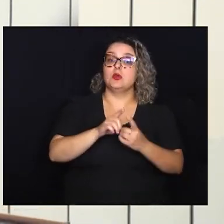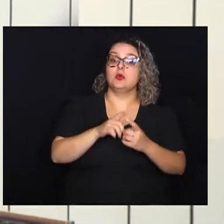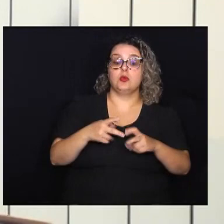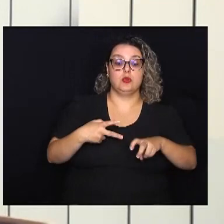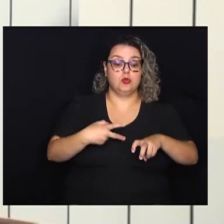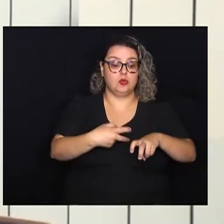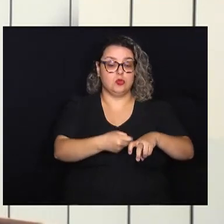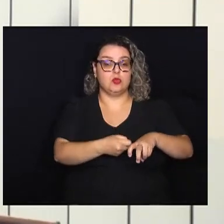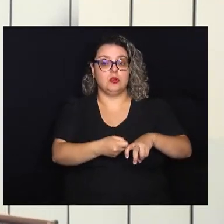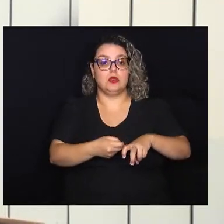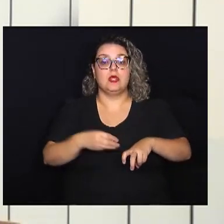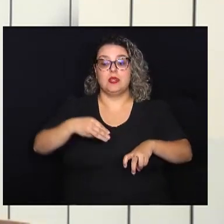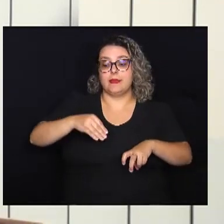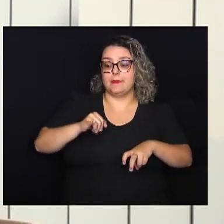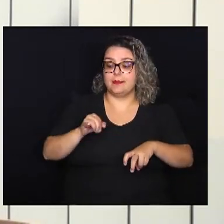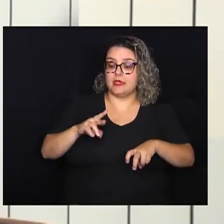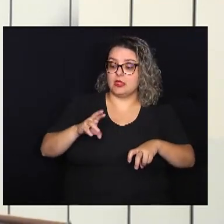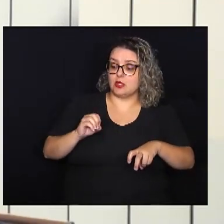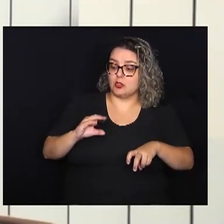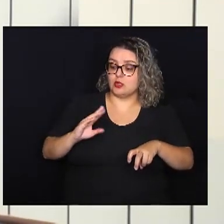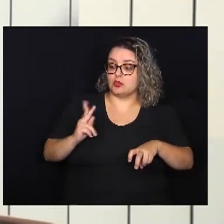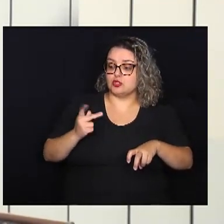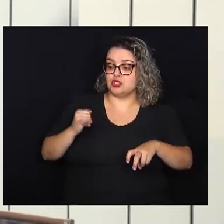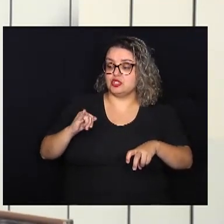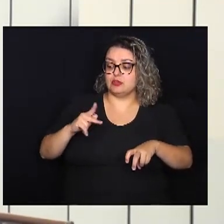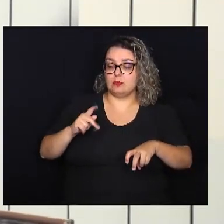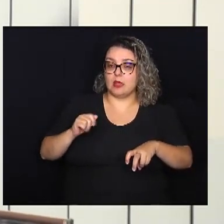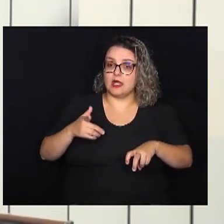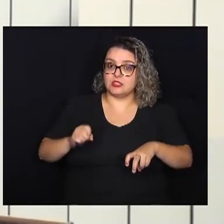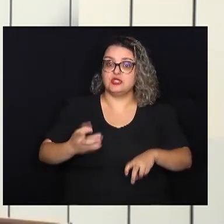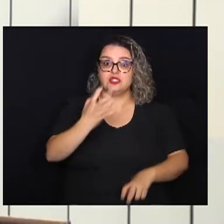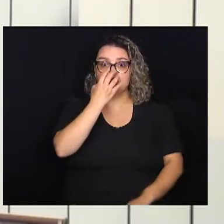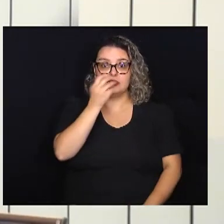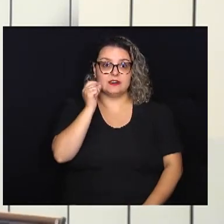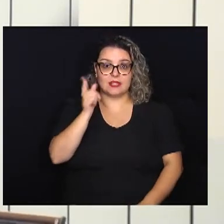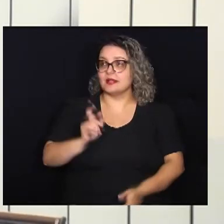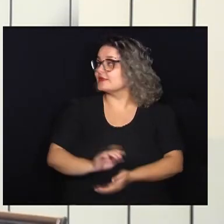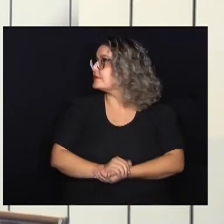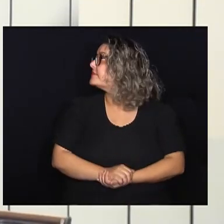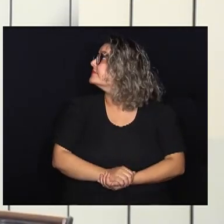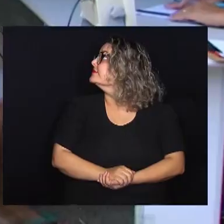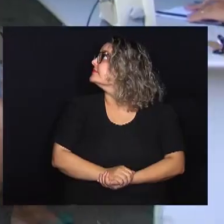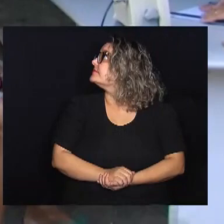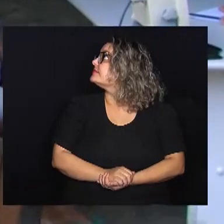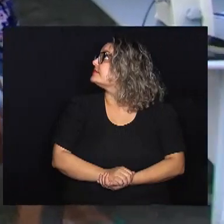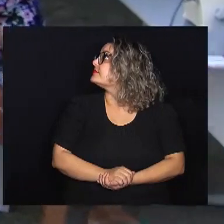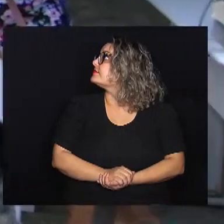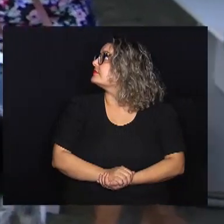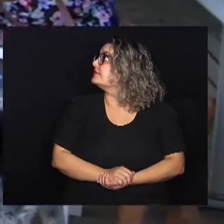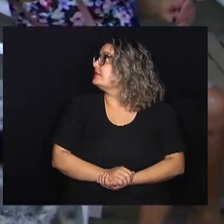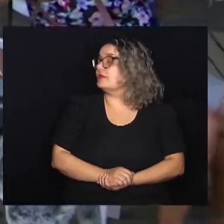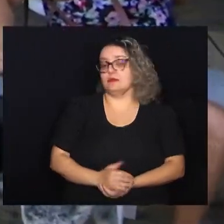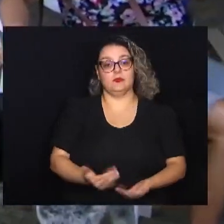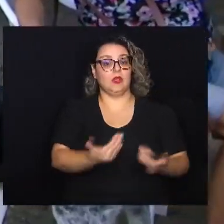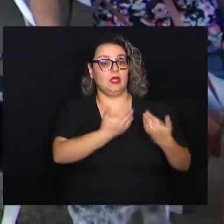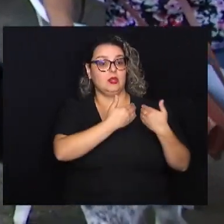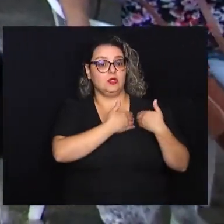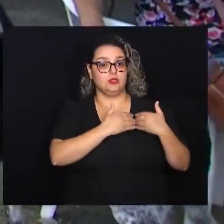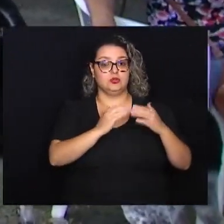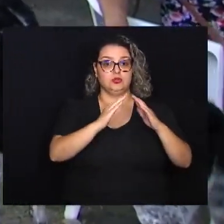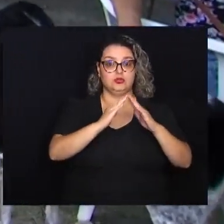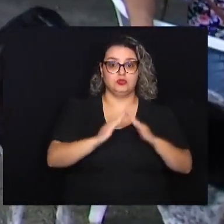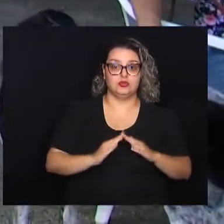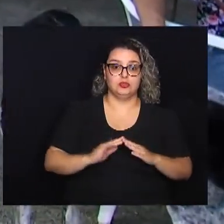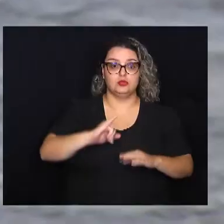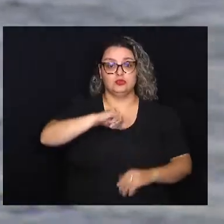e microchipagem gratuitas de cães e gatos tutores residentes no